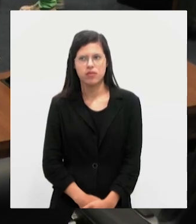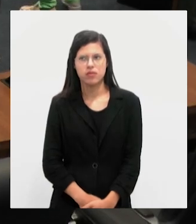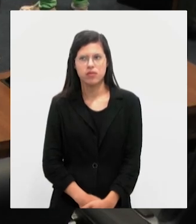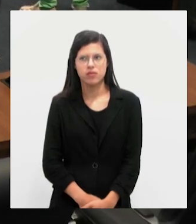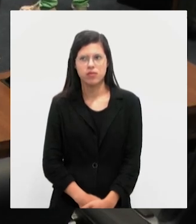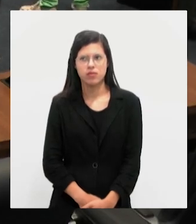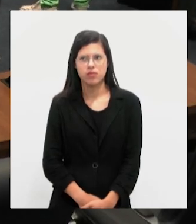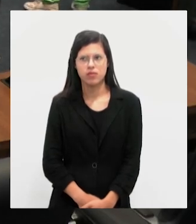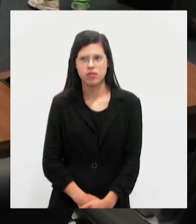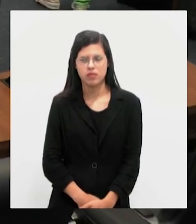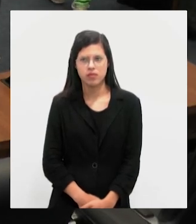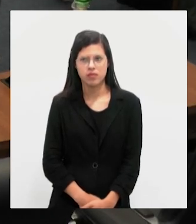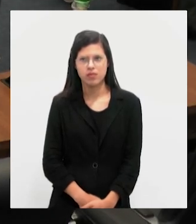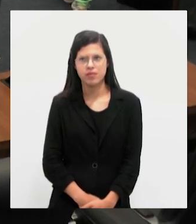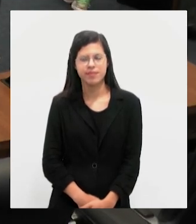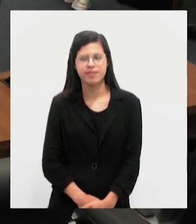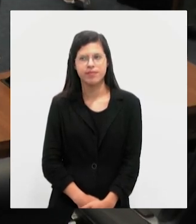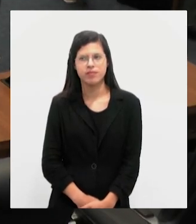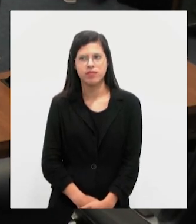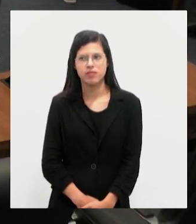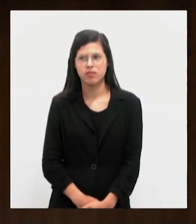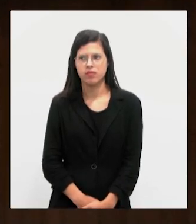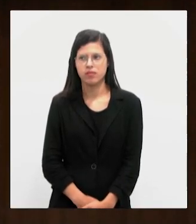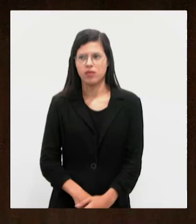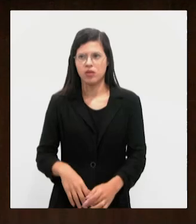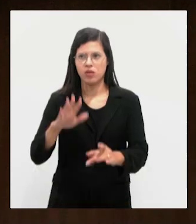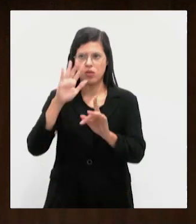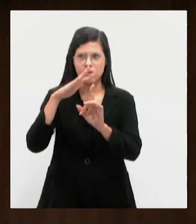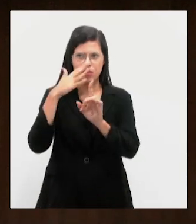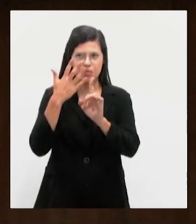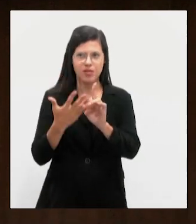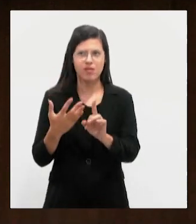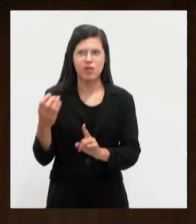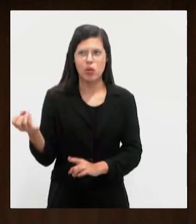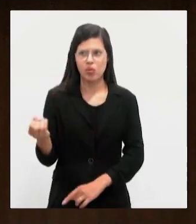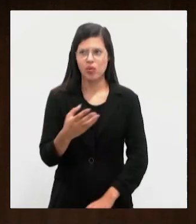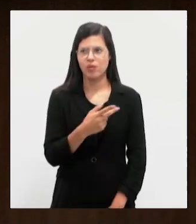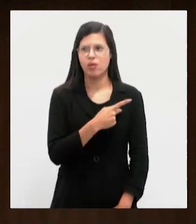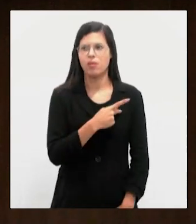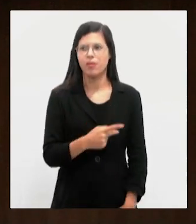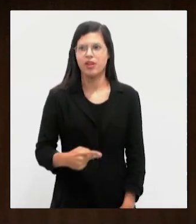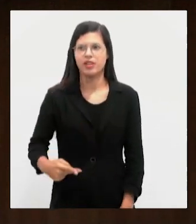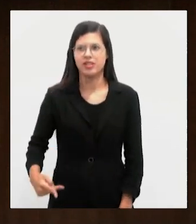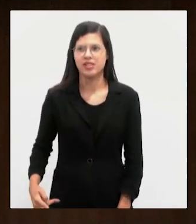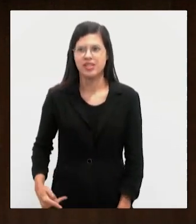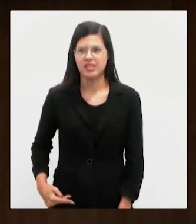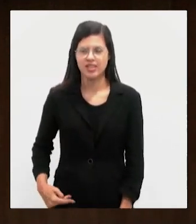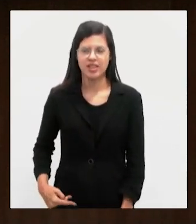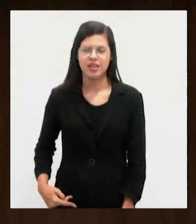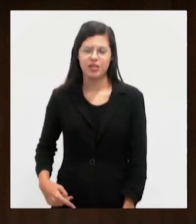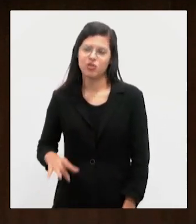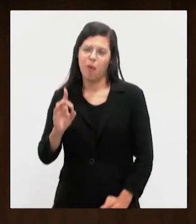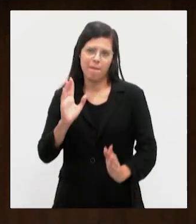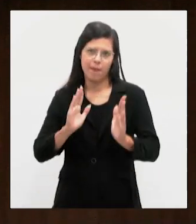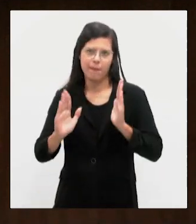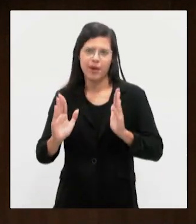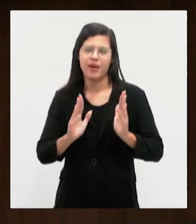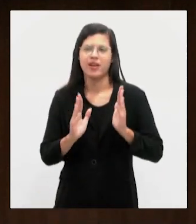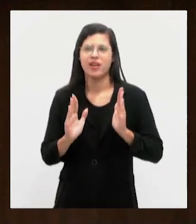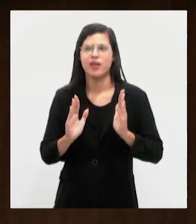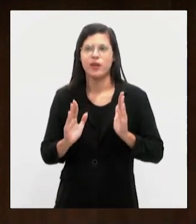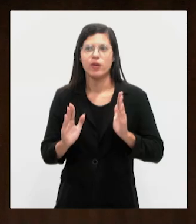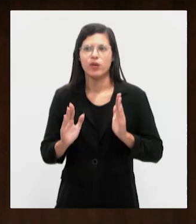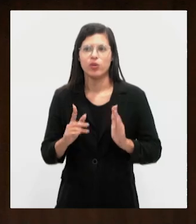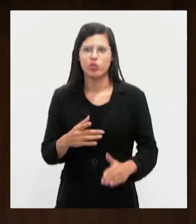Em homenagem à presidência, à nova, ainda que interina, né, presidência do nobre amigo